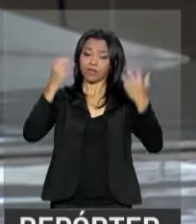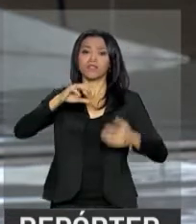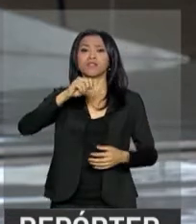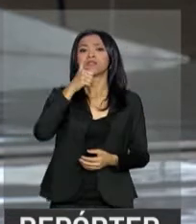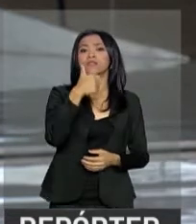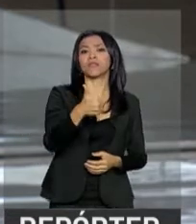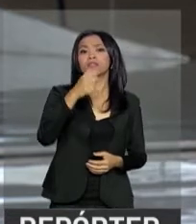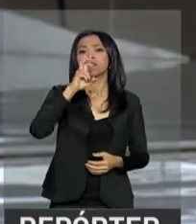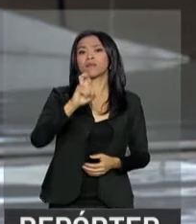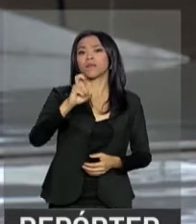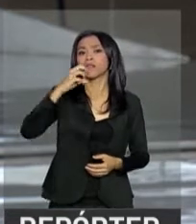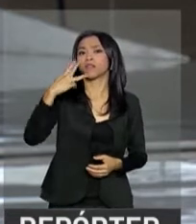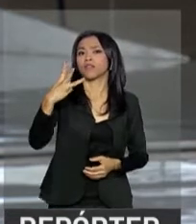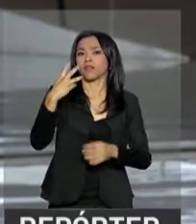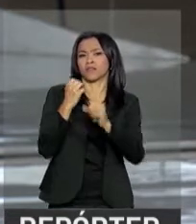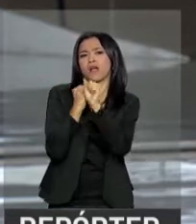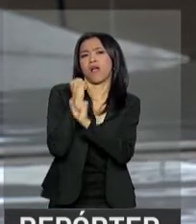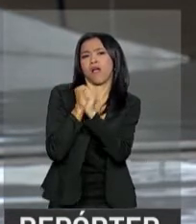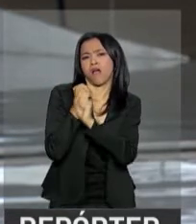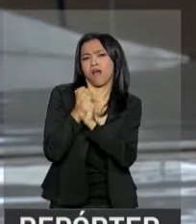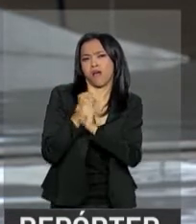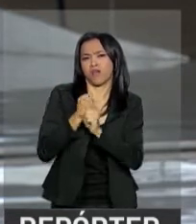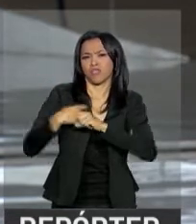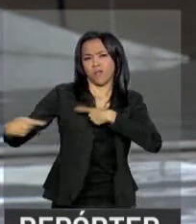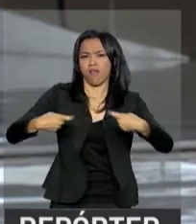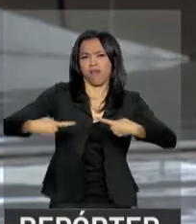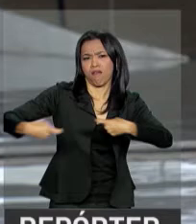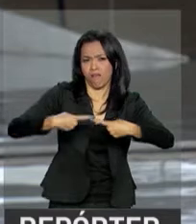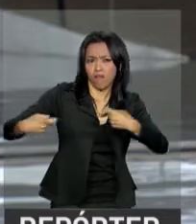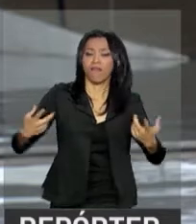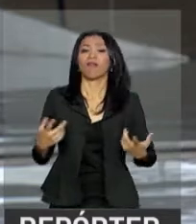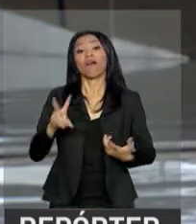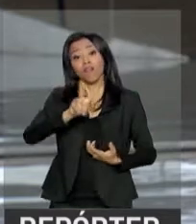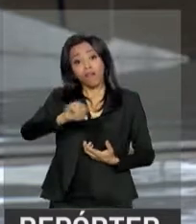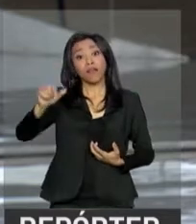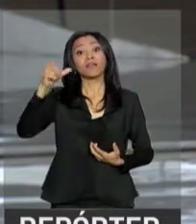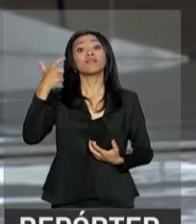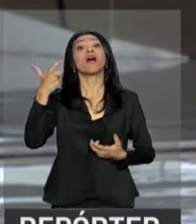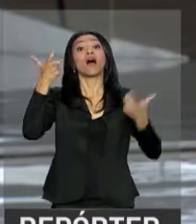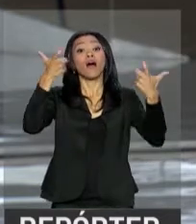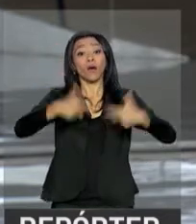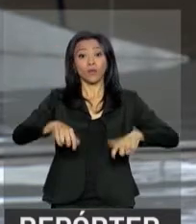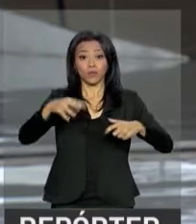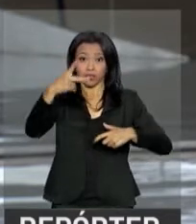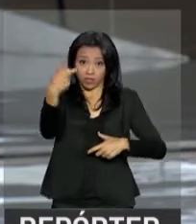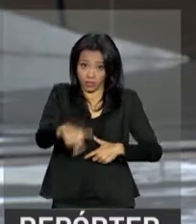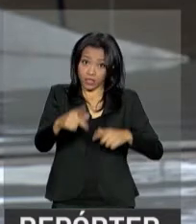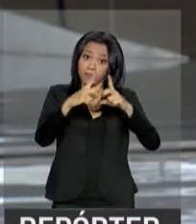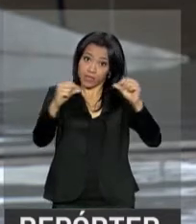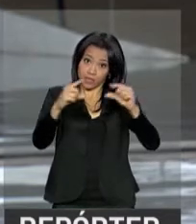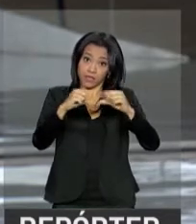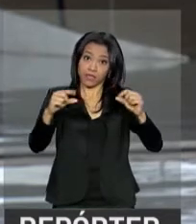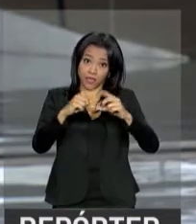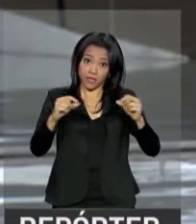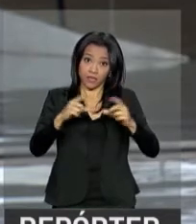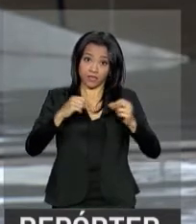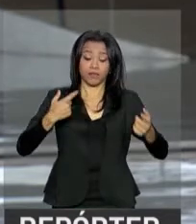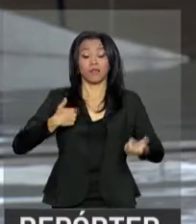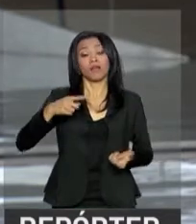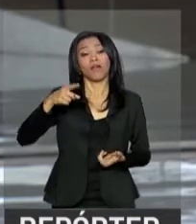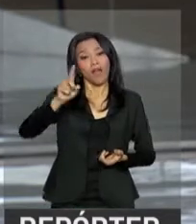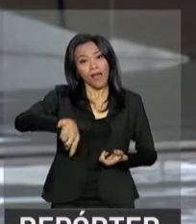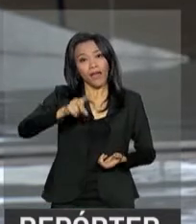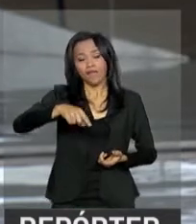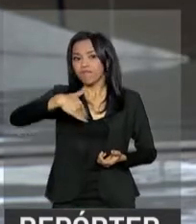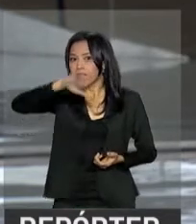da batalha naval do riachuelo esse evento vai ser no clube de fuzileiros navais aqui em brasília e é a comemoração